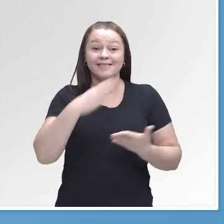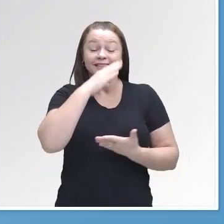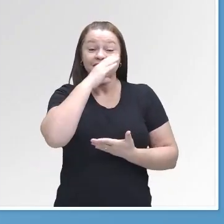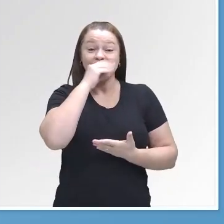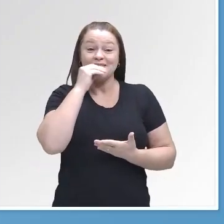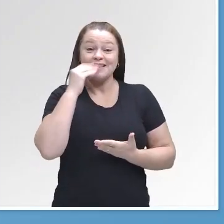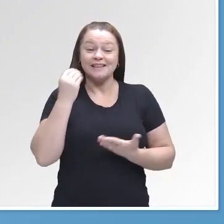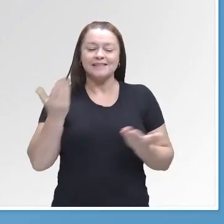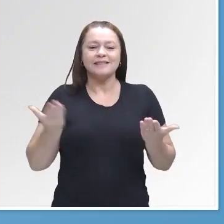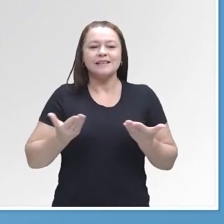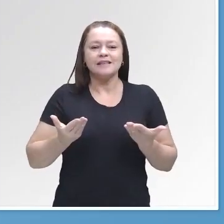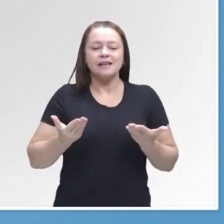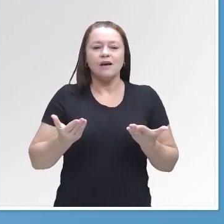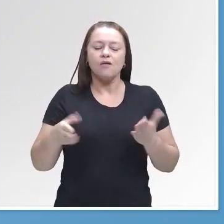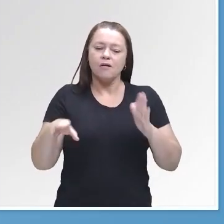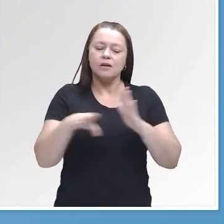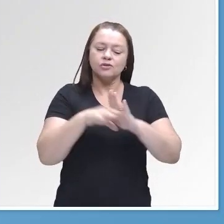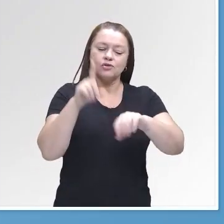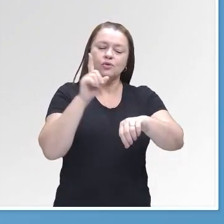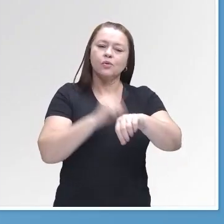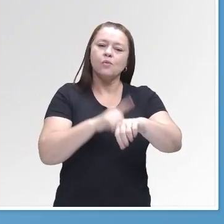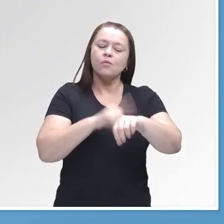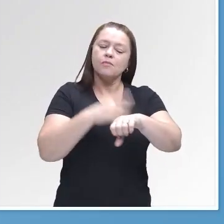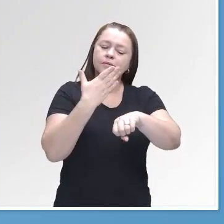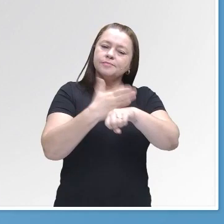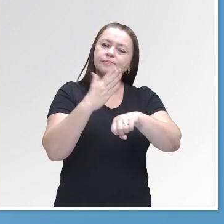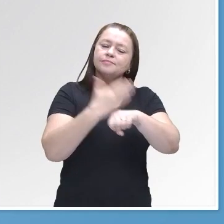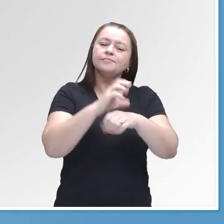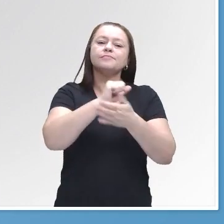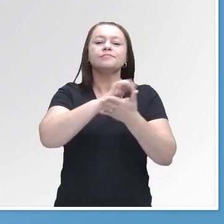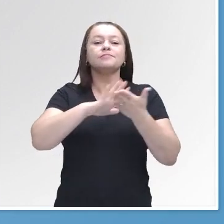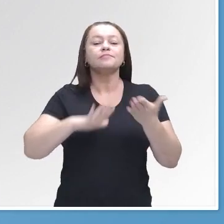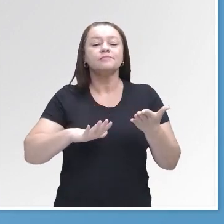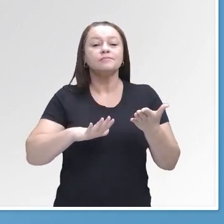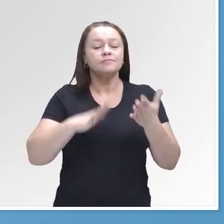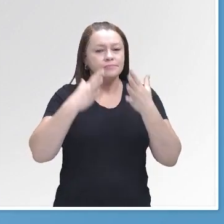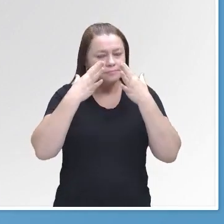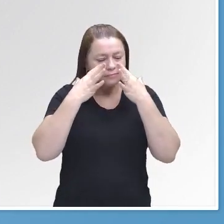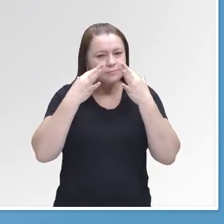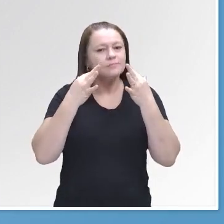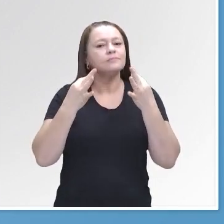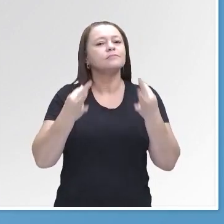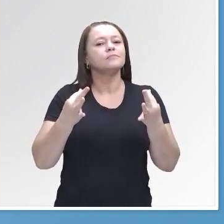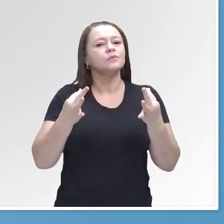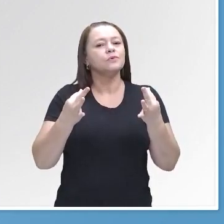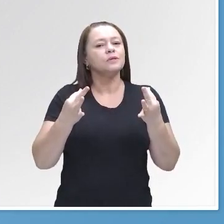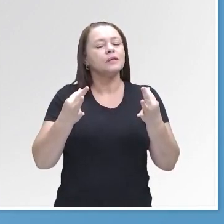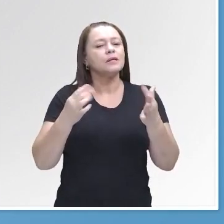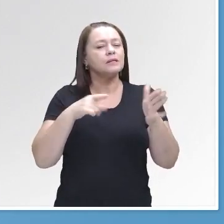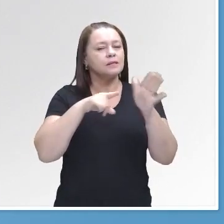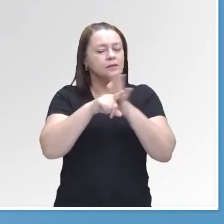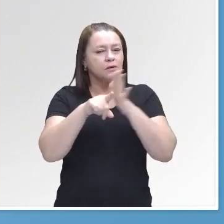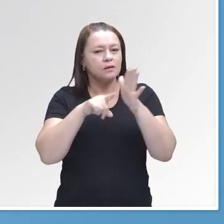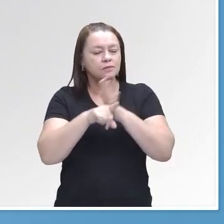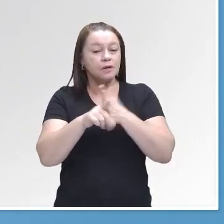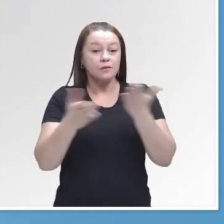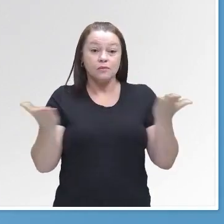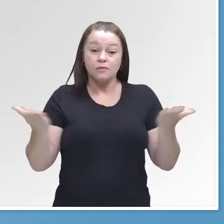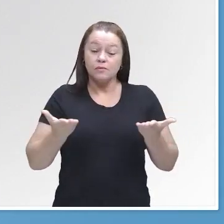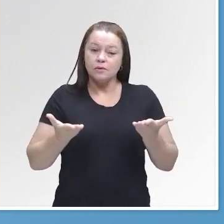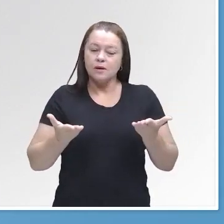Crianças, agora chegou o momento do exercitando. Muita atenção nas questões e vamos